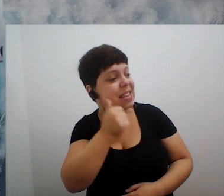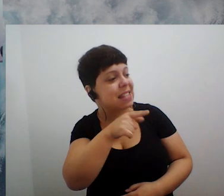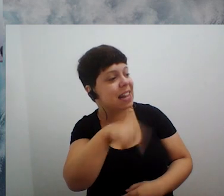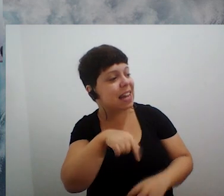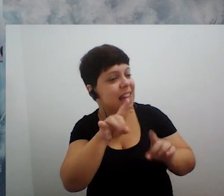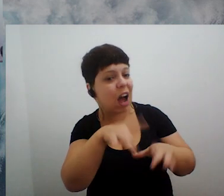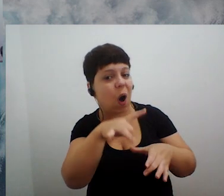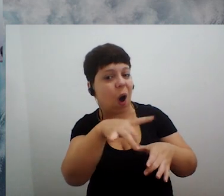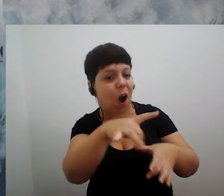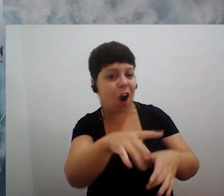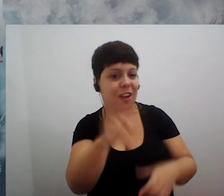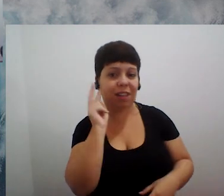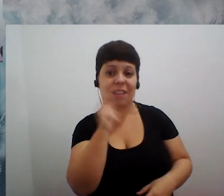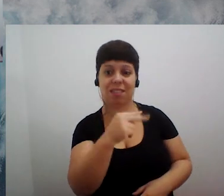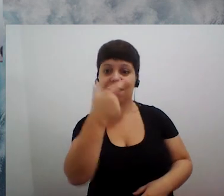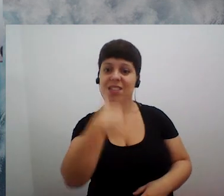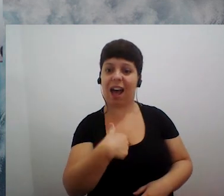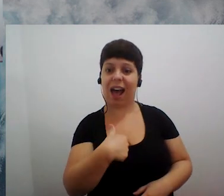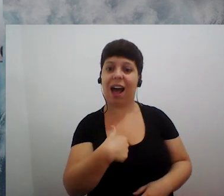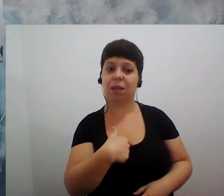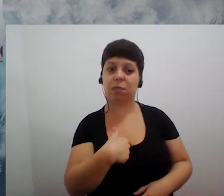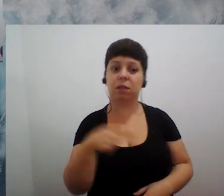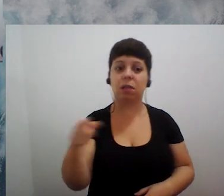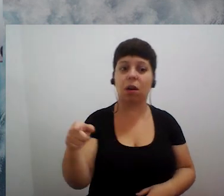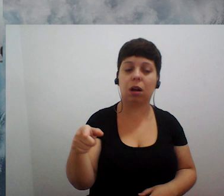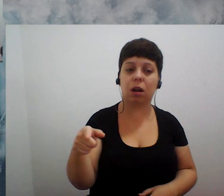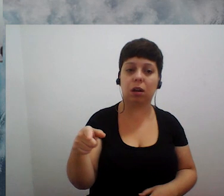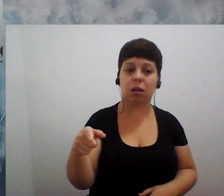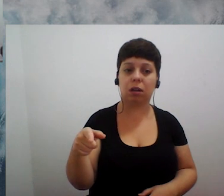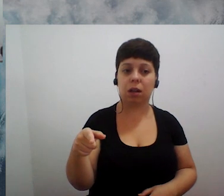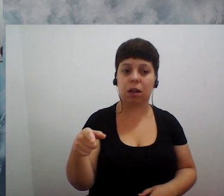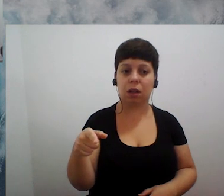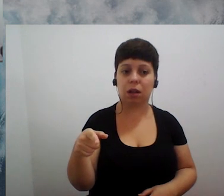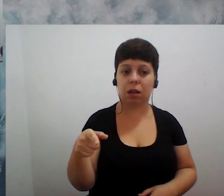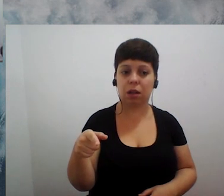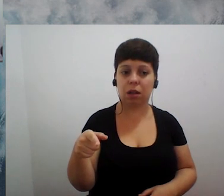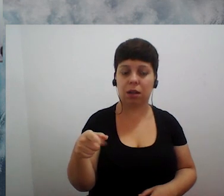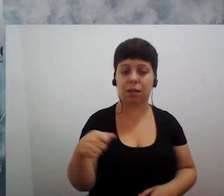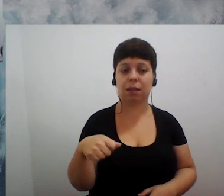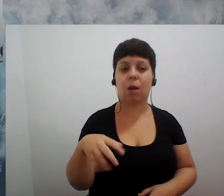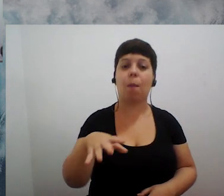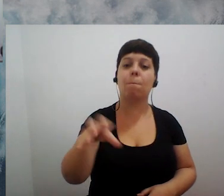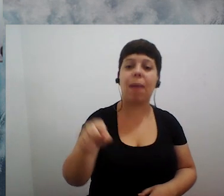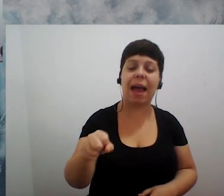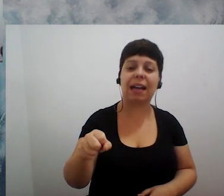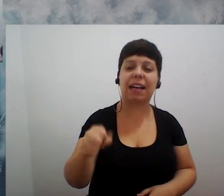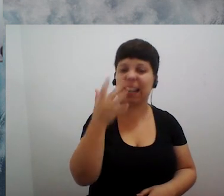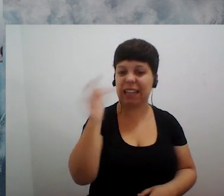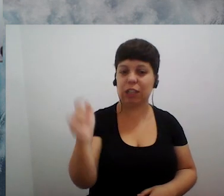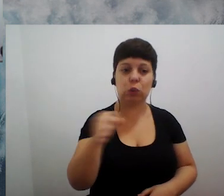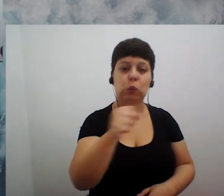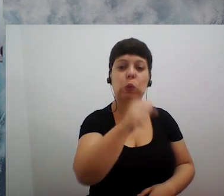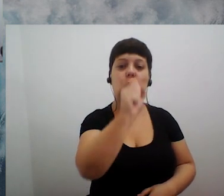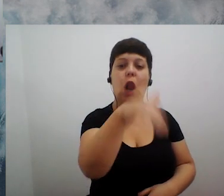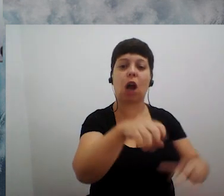da horta e tal, não sei o quê. Então, assim, a partir do exemplo, as tiazinhas pegam a sacolinha e colocam lá na